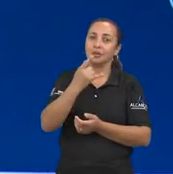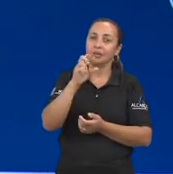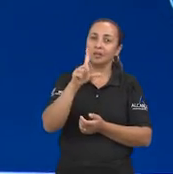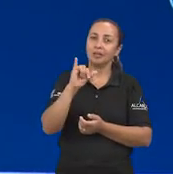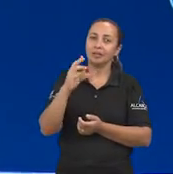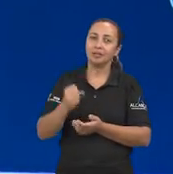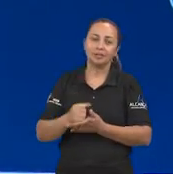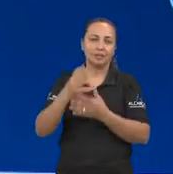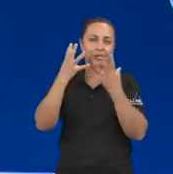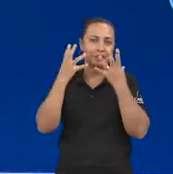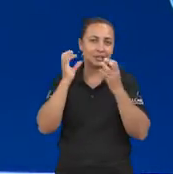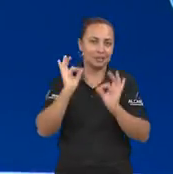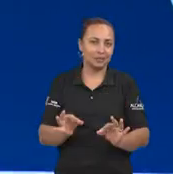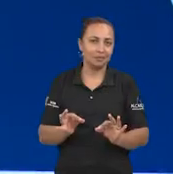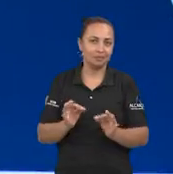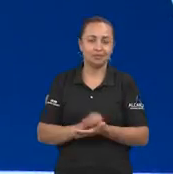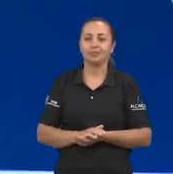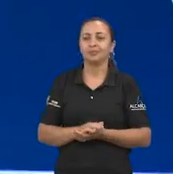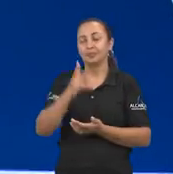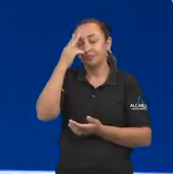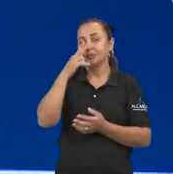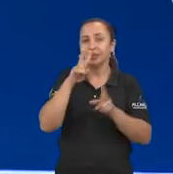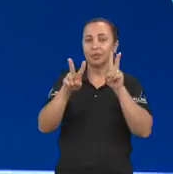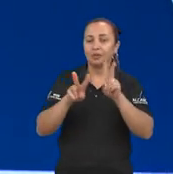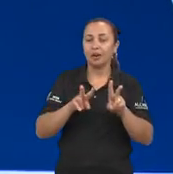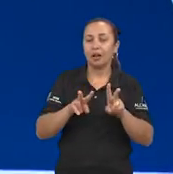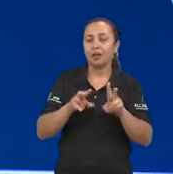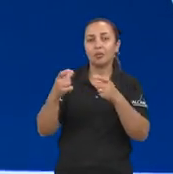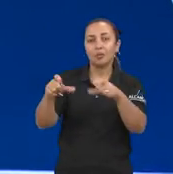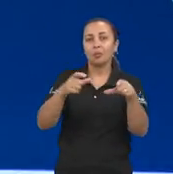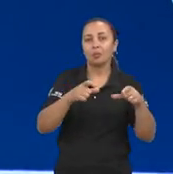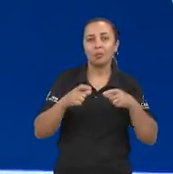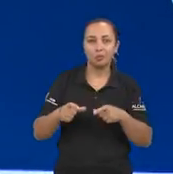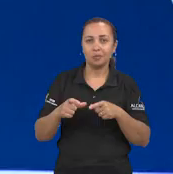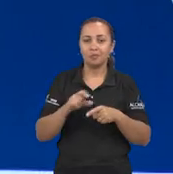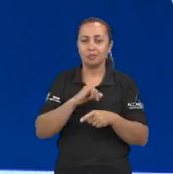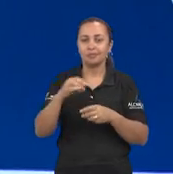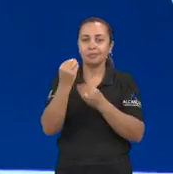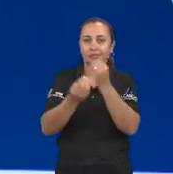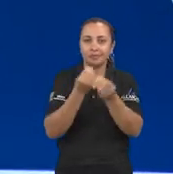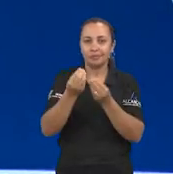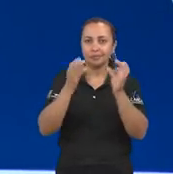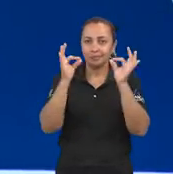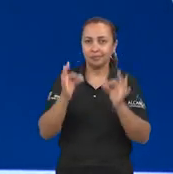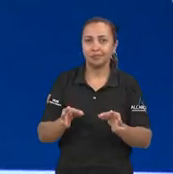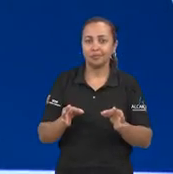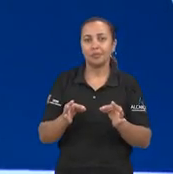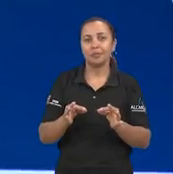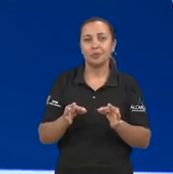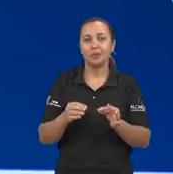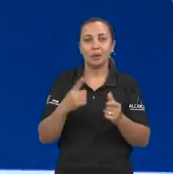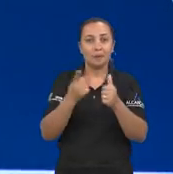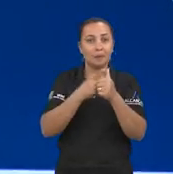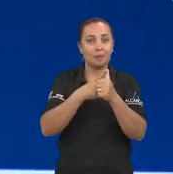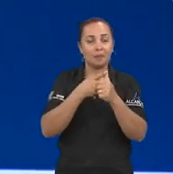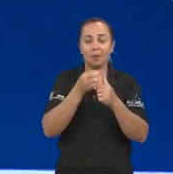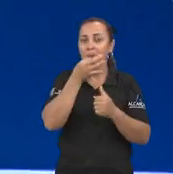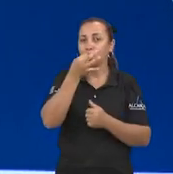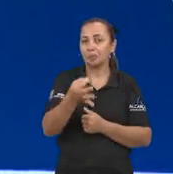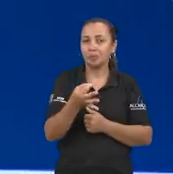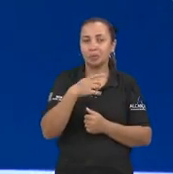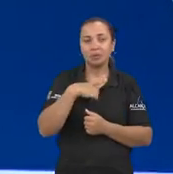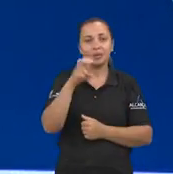acertou para a gente verificar o posicionamento E aí se como ele acertou aqui na primeira dica